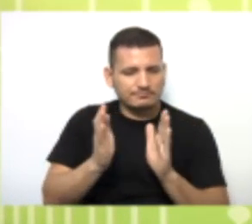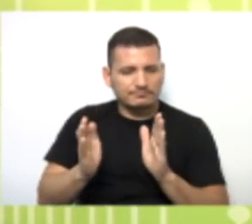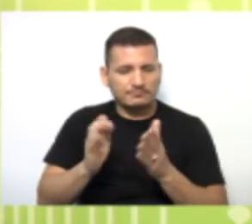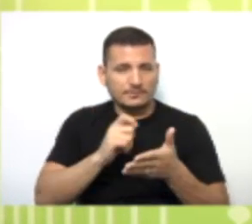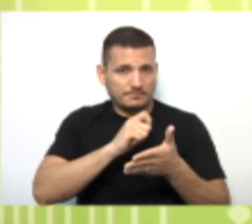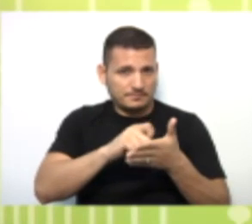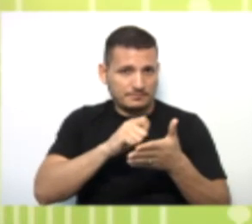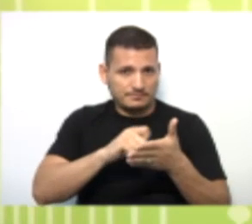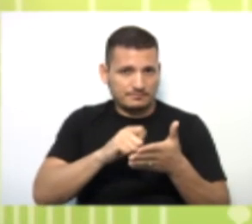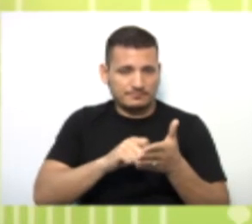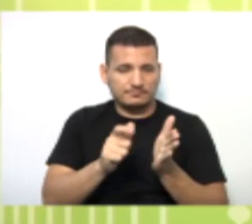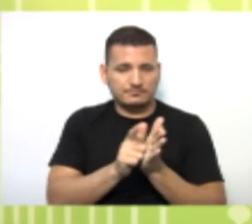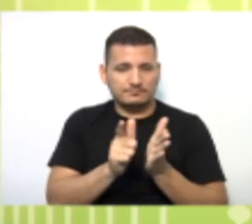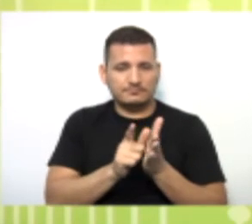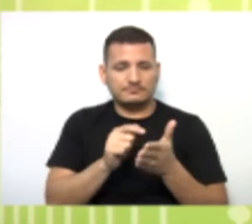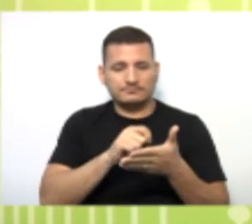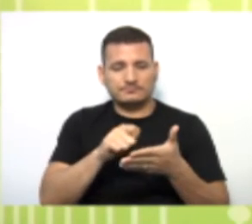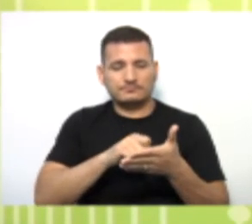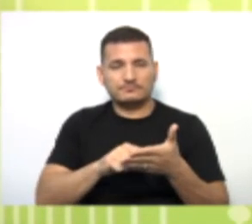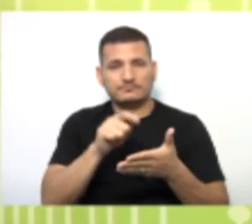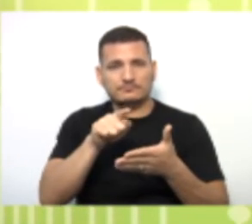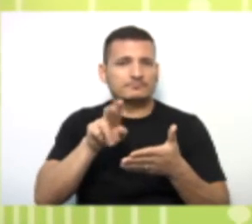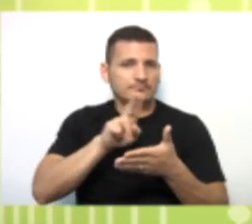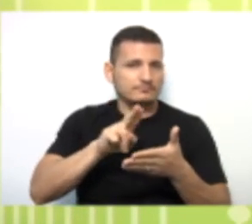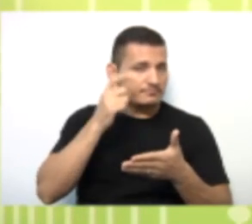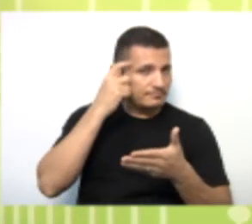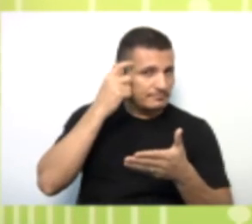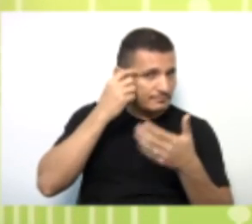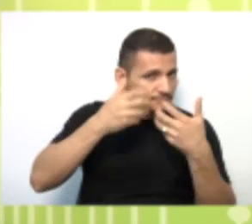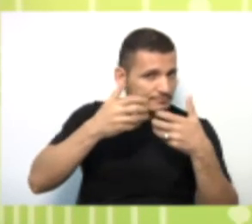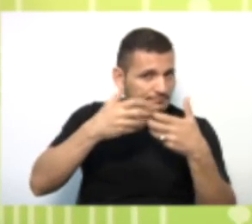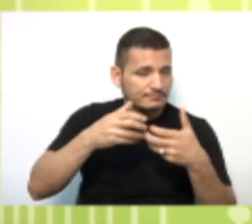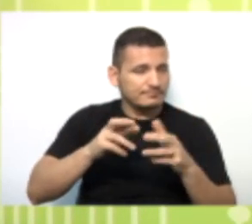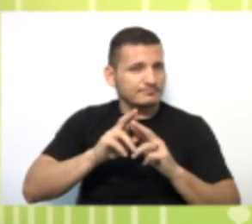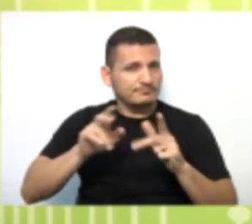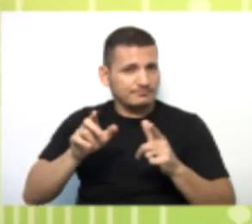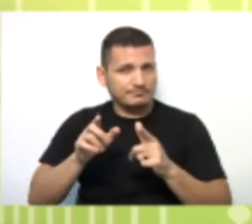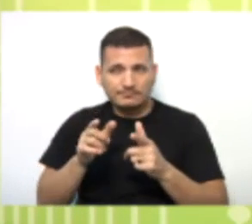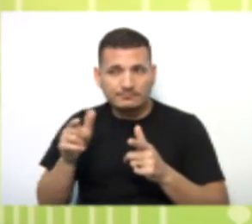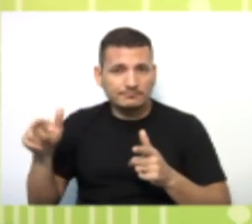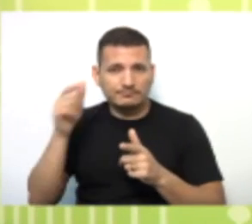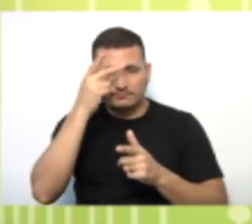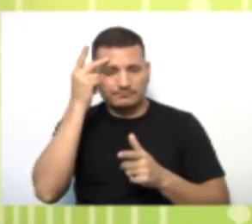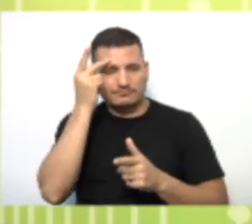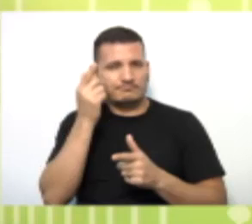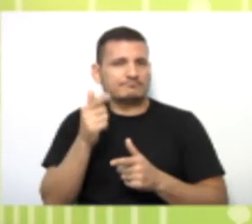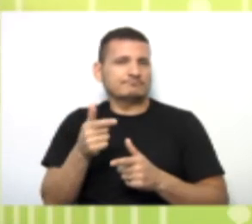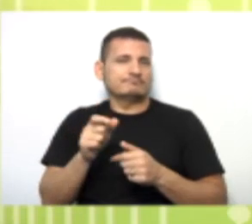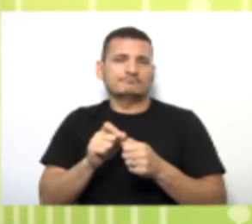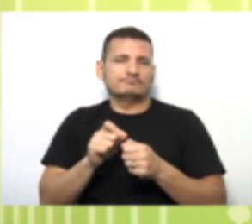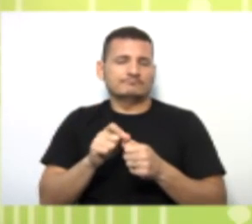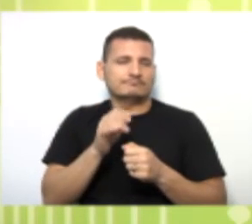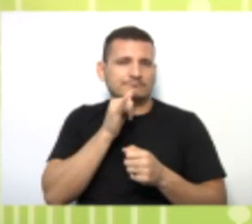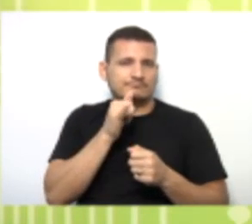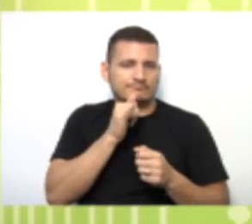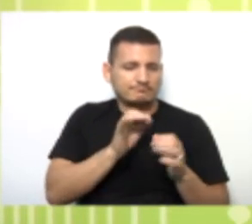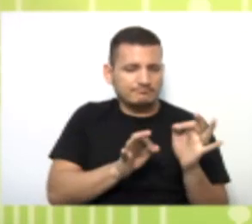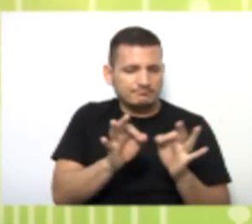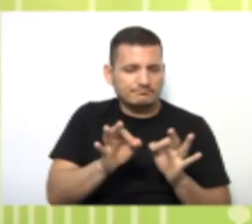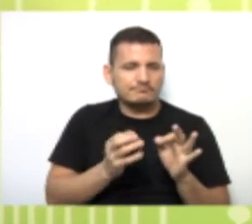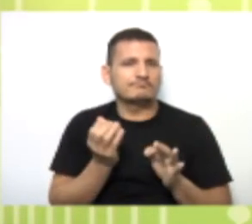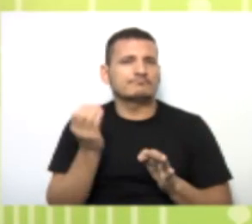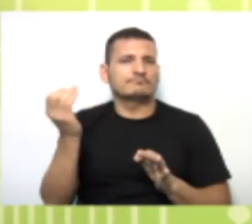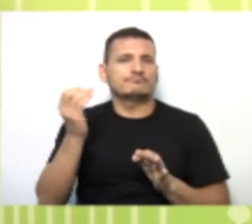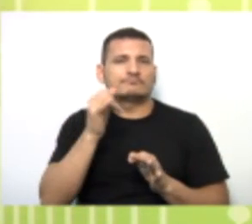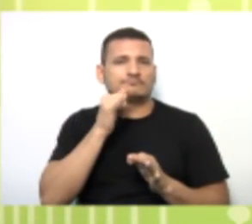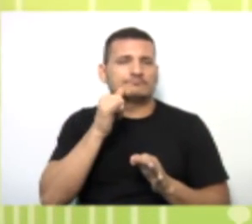num papel, peraí, você já está usando da cabeça e fazendo algo diferente que muitas pessoas não fazem. Digamos, planejar uma viagem. Quem é que, poxa, vou